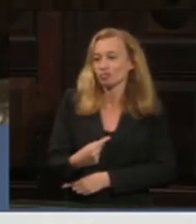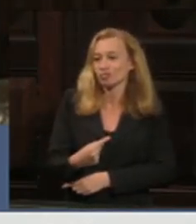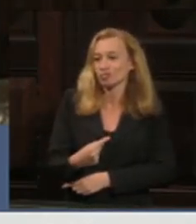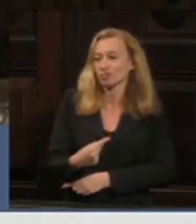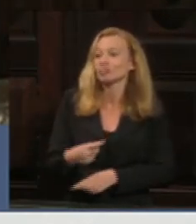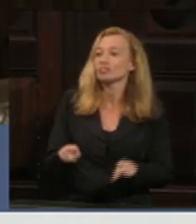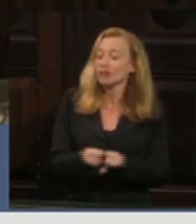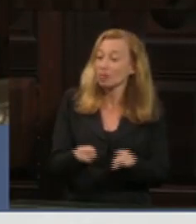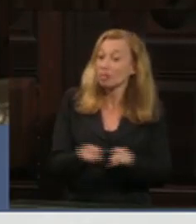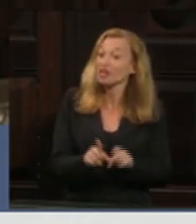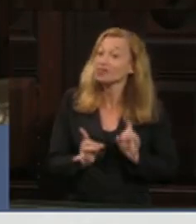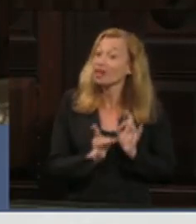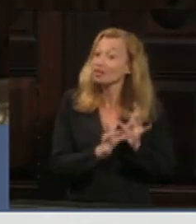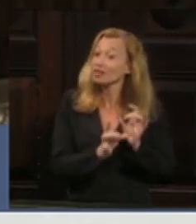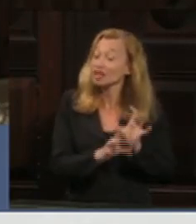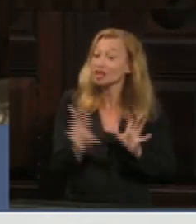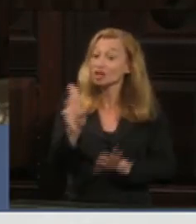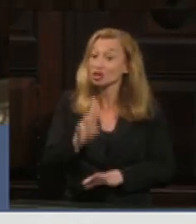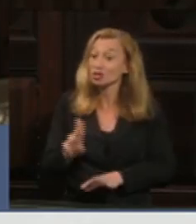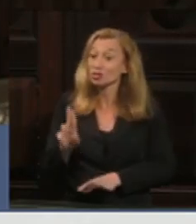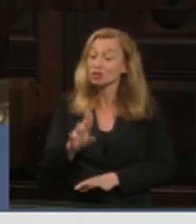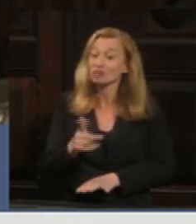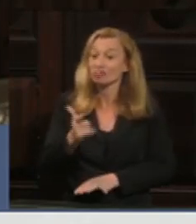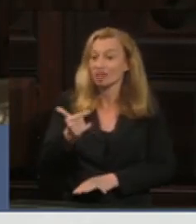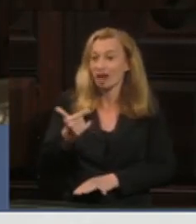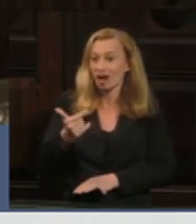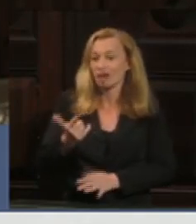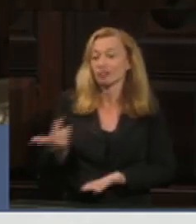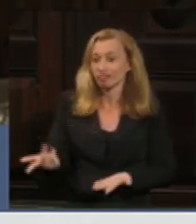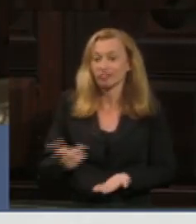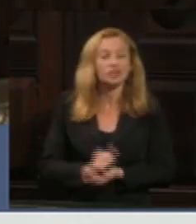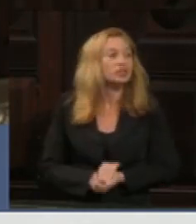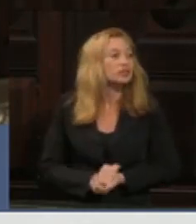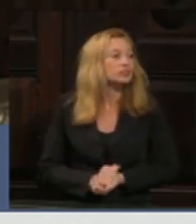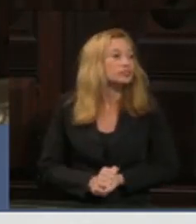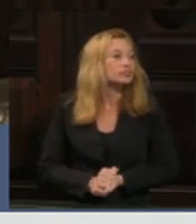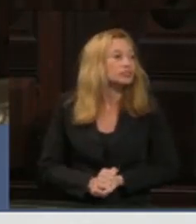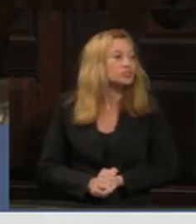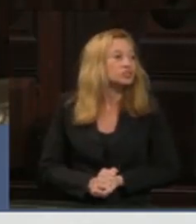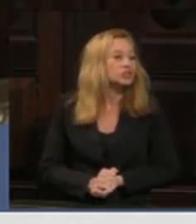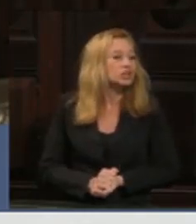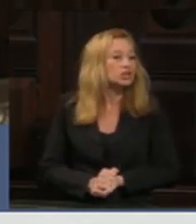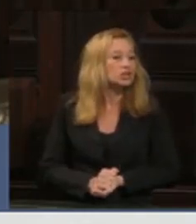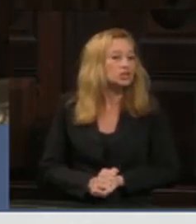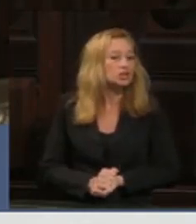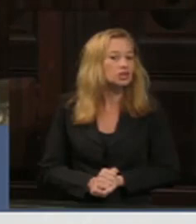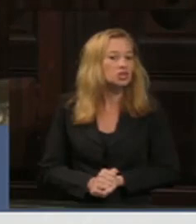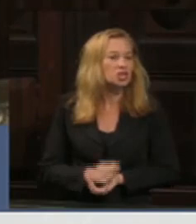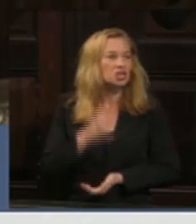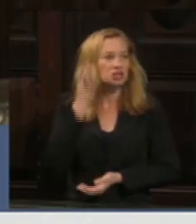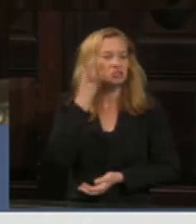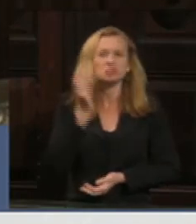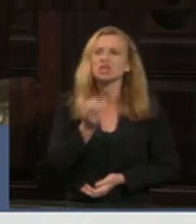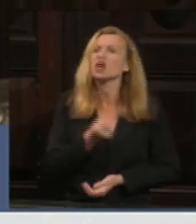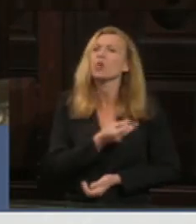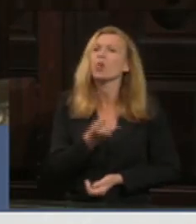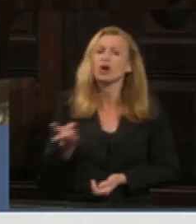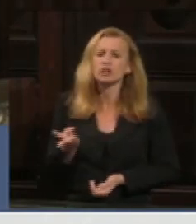arma. Eu não sei quanto custa, talvez o deputado delegado Carlos Augusto possa informar,